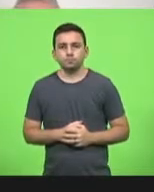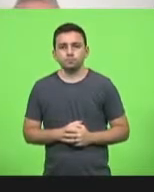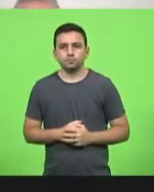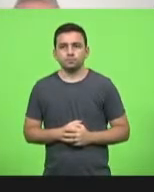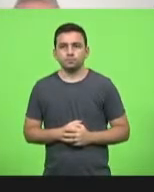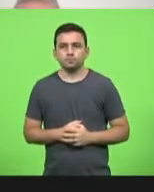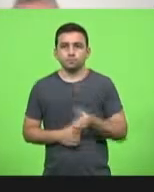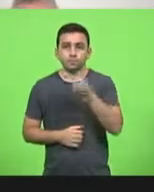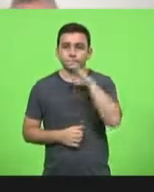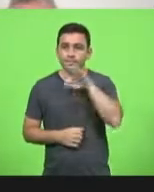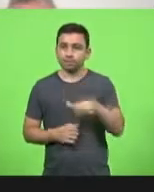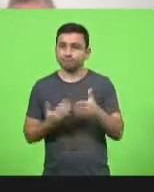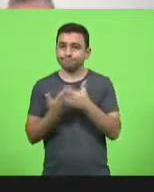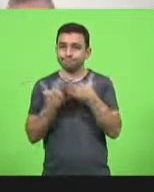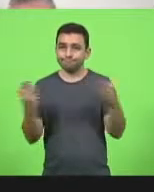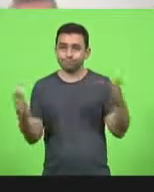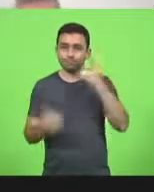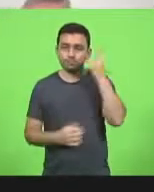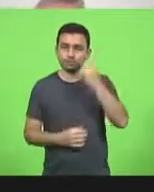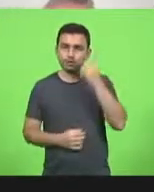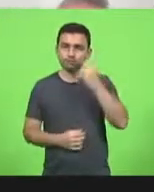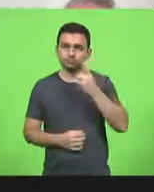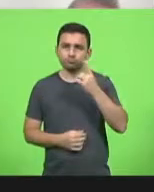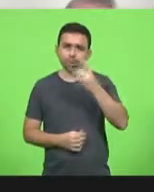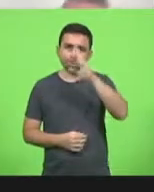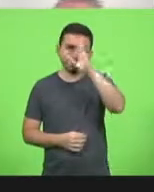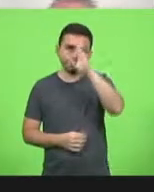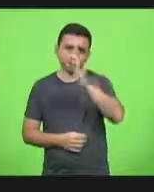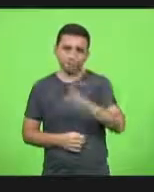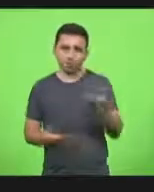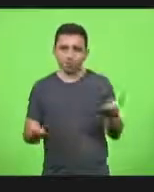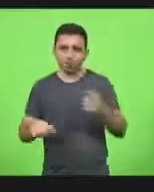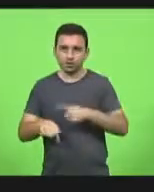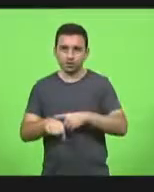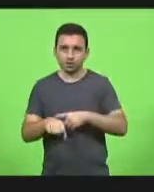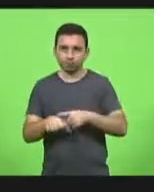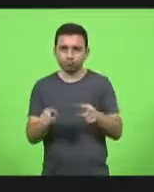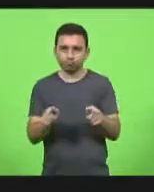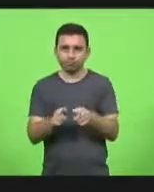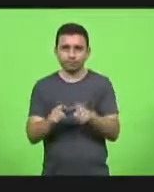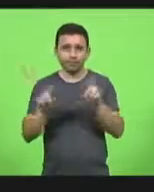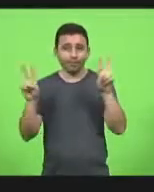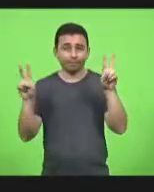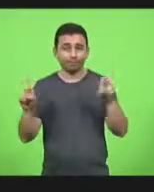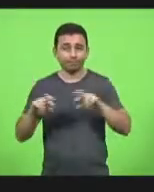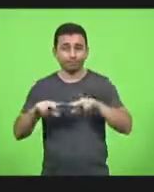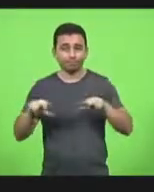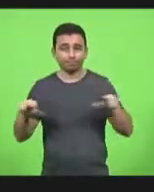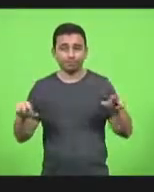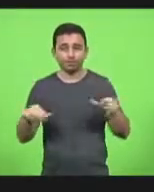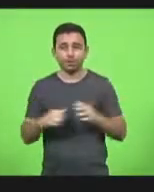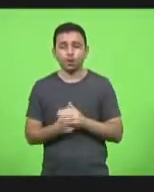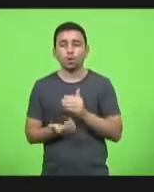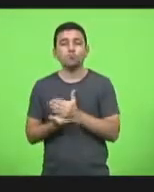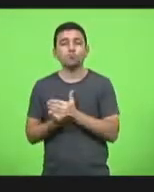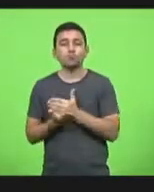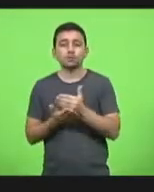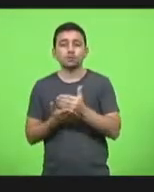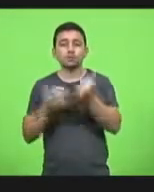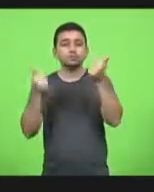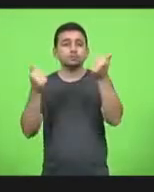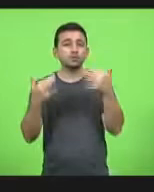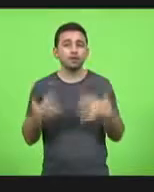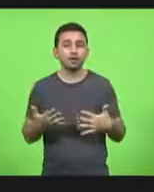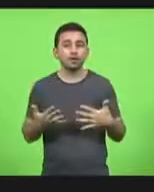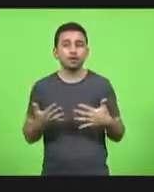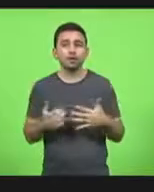Boa tarde, senhores. Vamos direto ao ponto ali, que o tempo é curto e é bastante assunto hoje. Quero iniciar minha fala hoje falando do